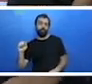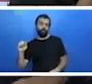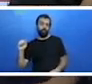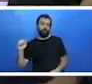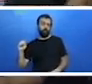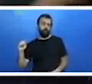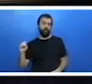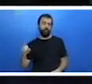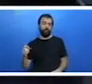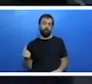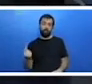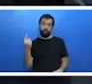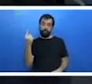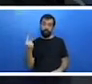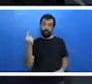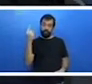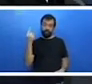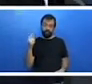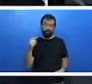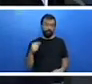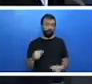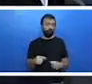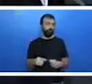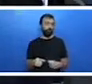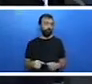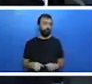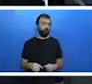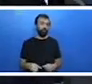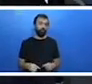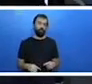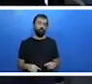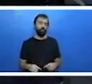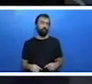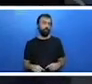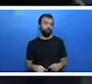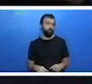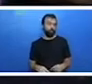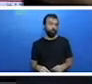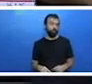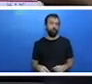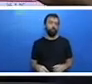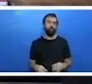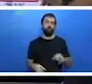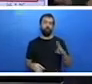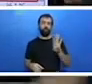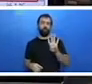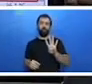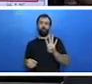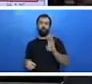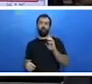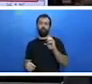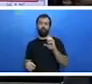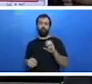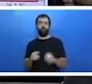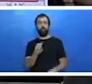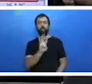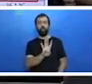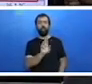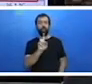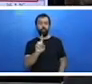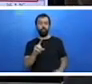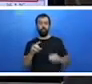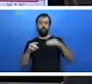Essas temperaturas, elas são maiores ou menores que 41